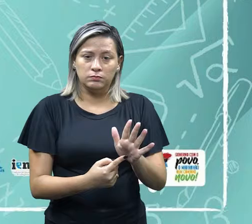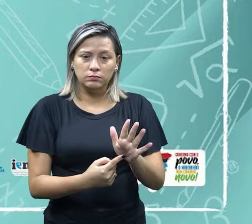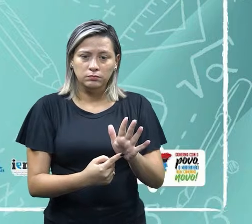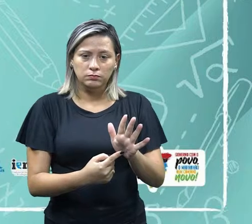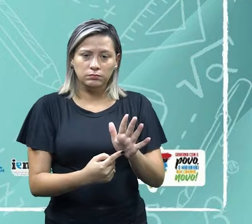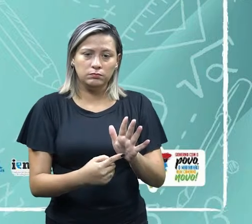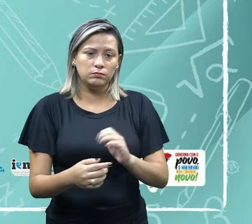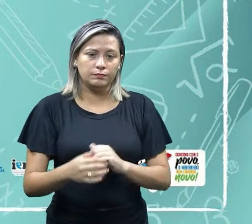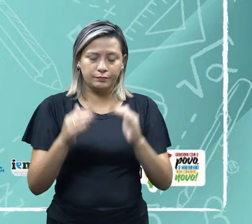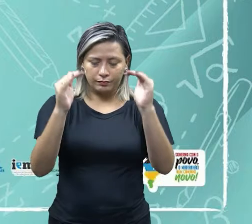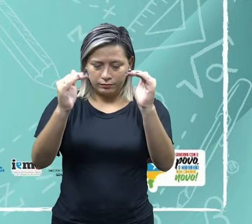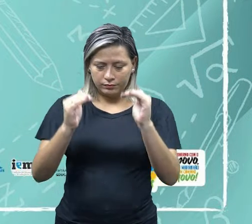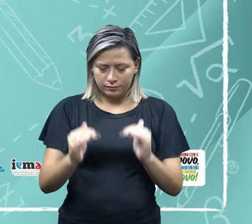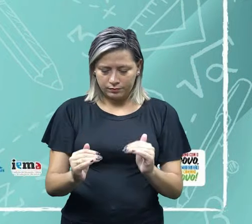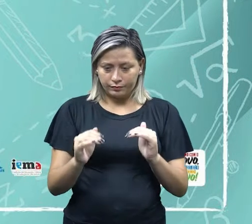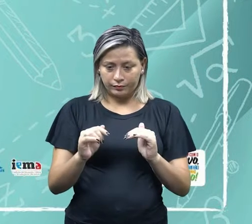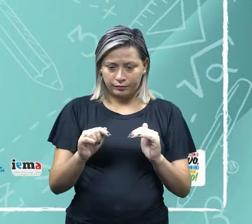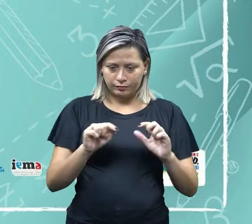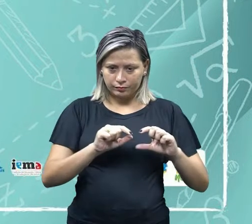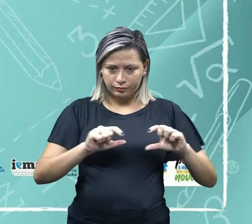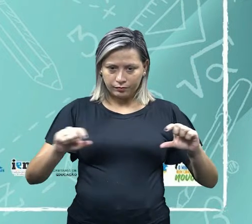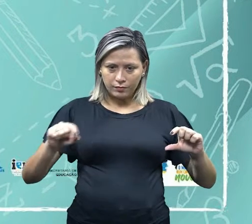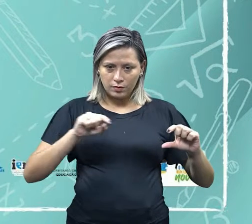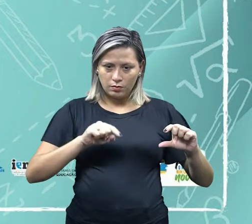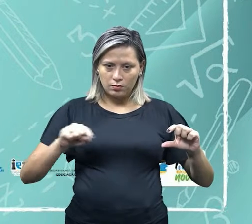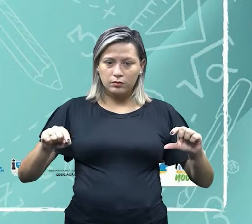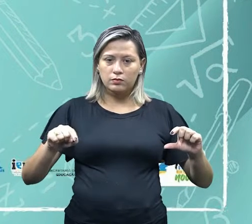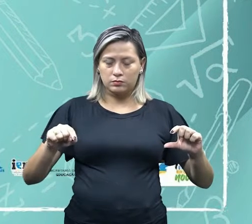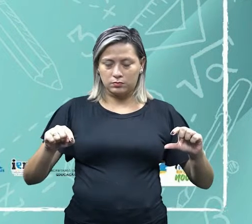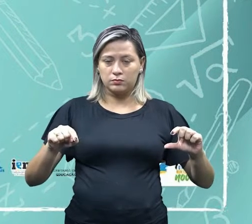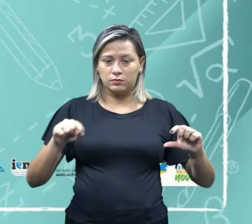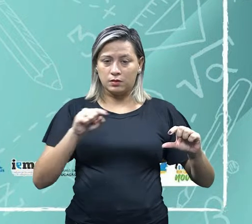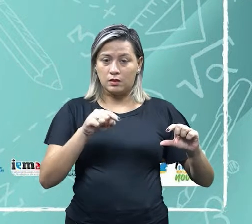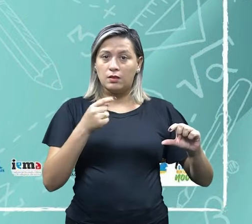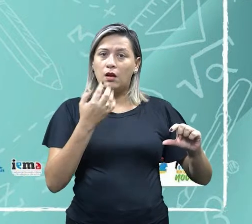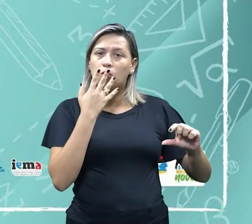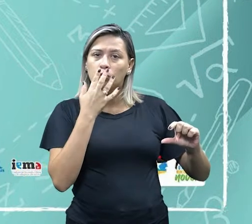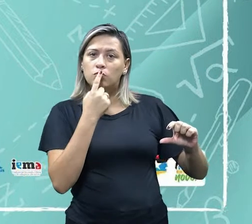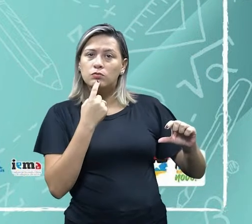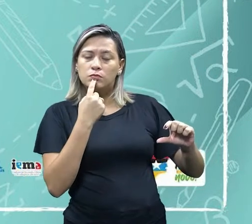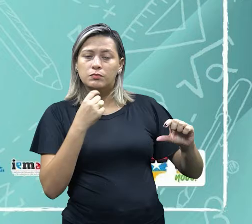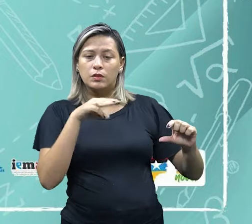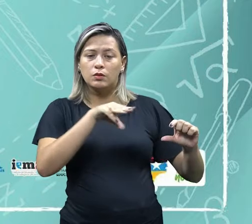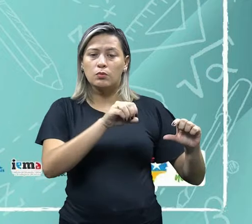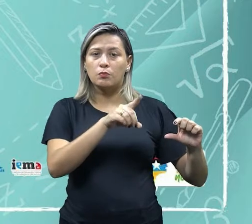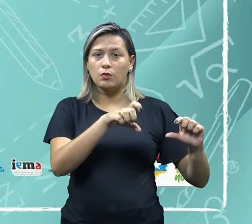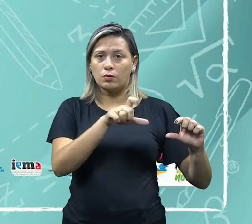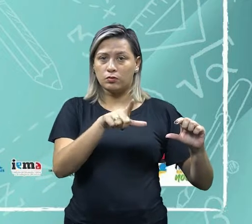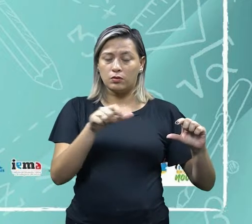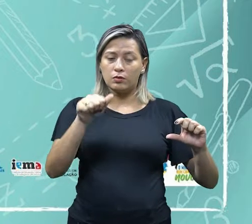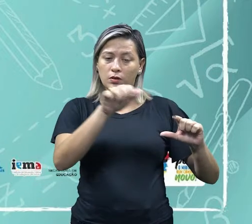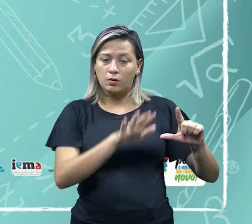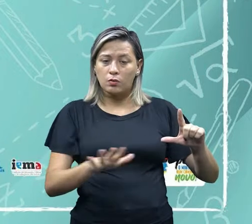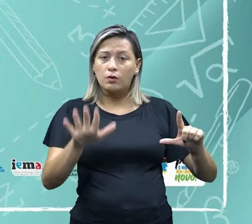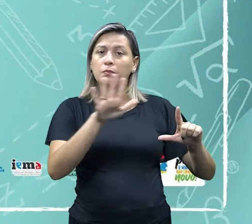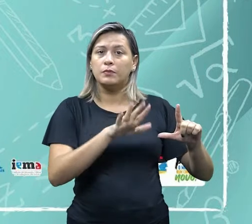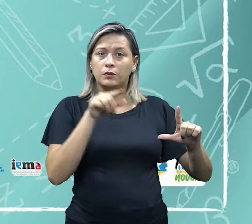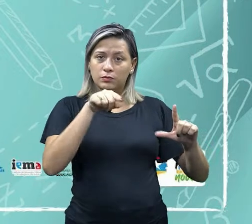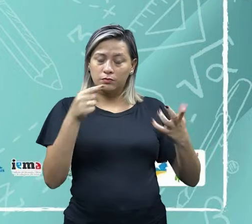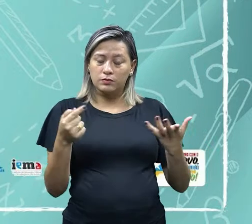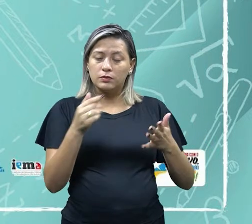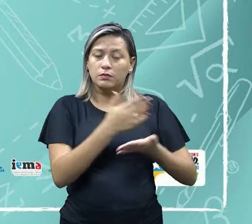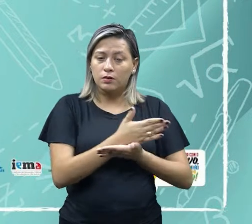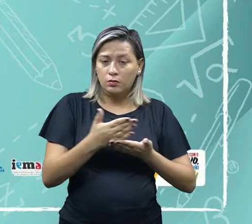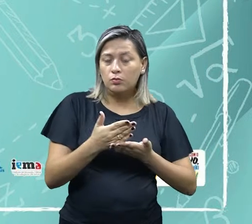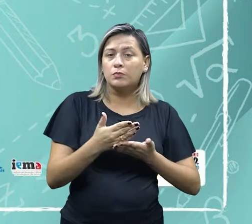parte inferior da página, em que o Model Space, que está destacado em vermelho, é o ambiente que você